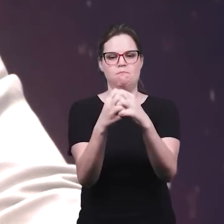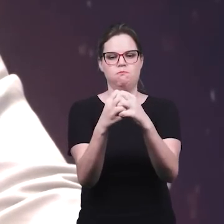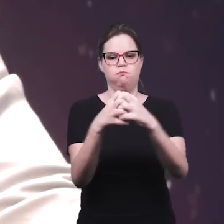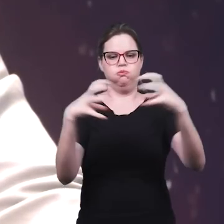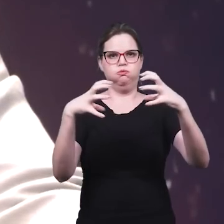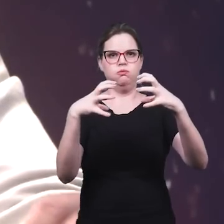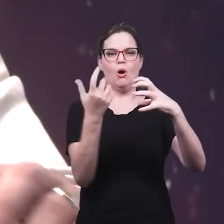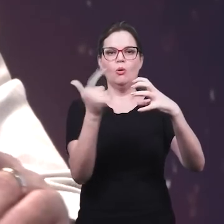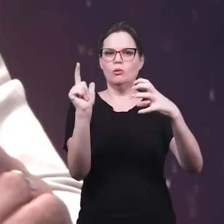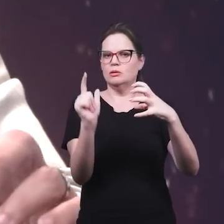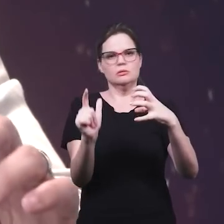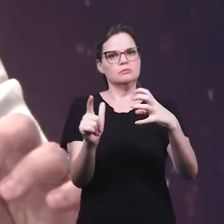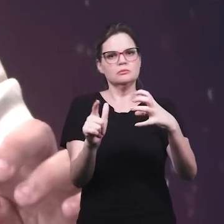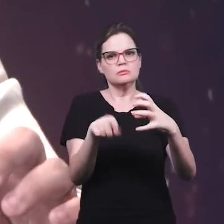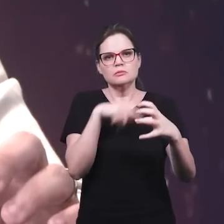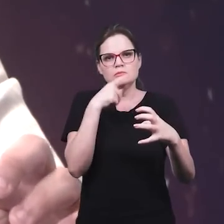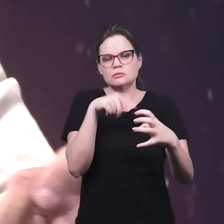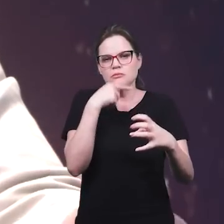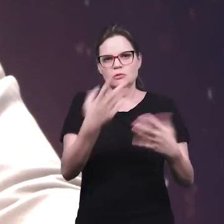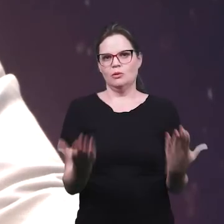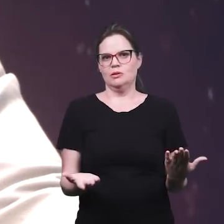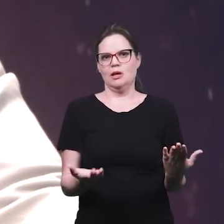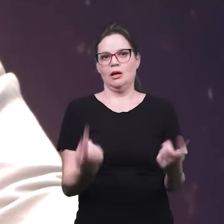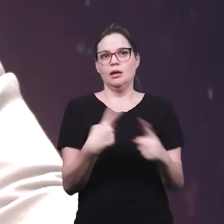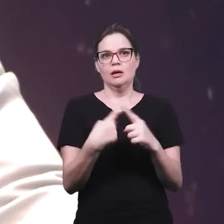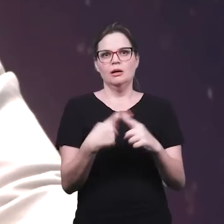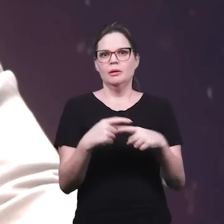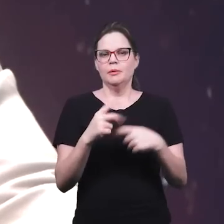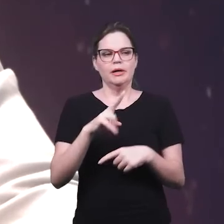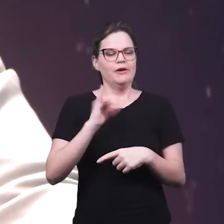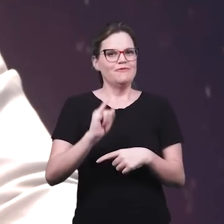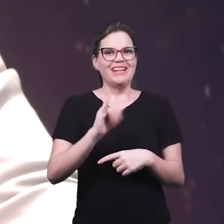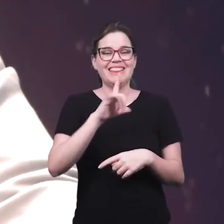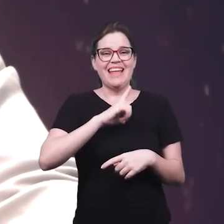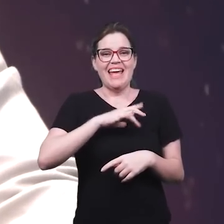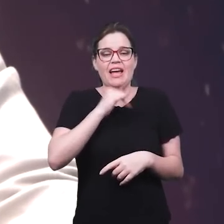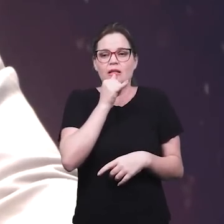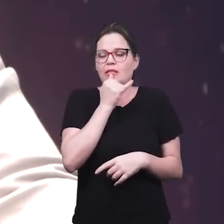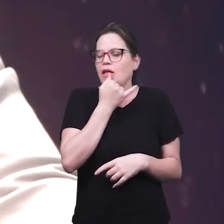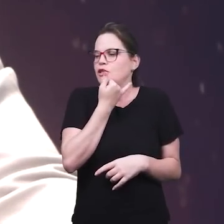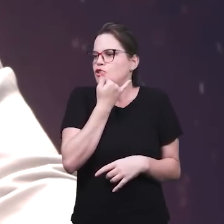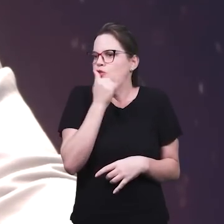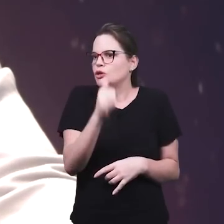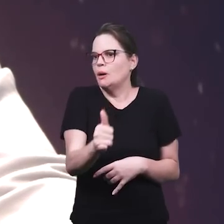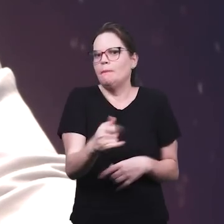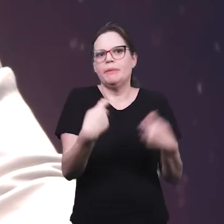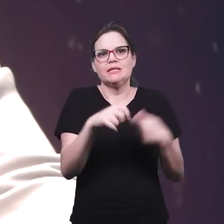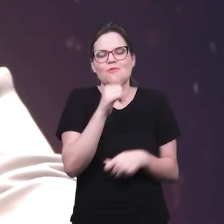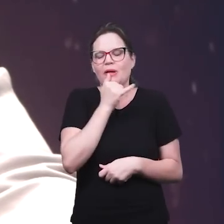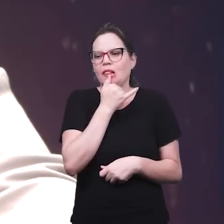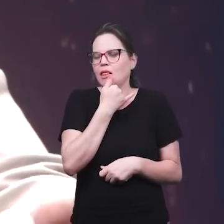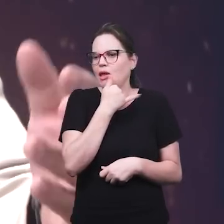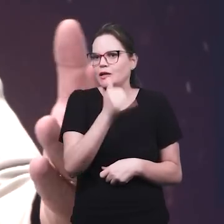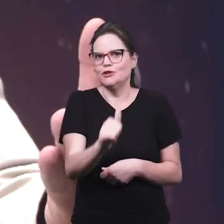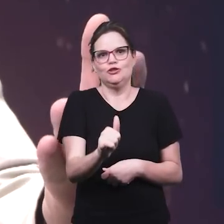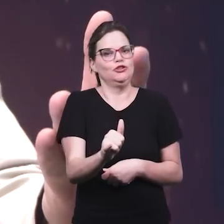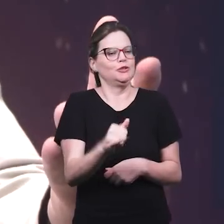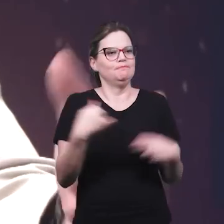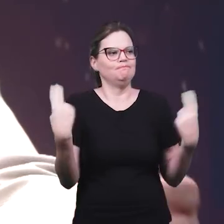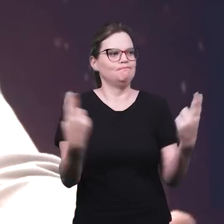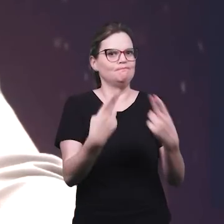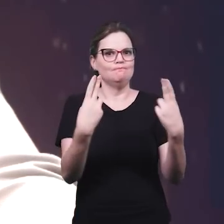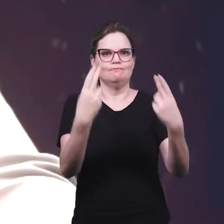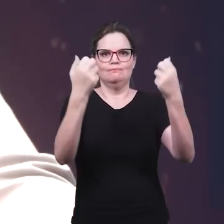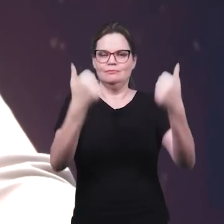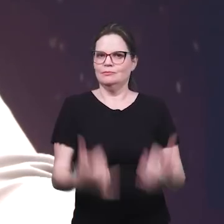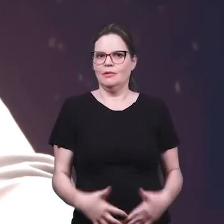gente fazer essa transformação, a gente gastaria uma energia assim, imensurável, né? Então a gente vê justamente